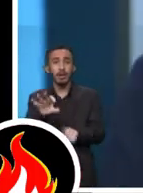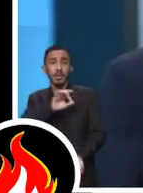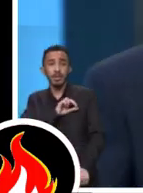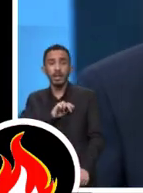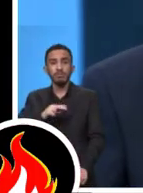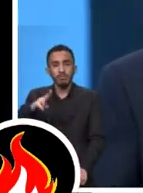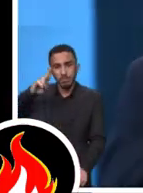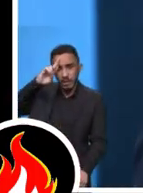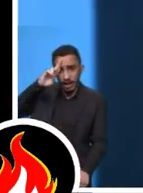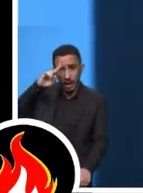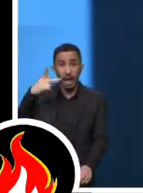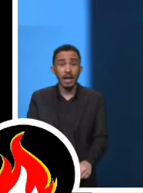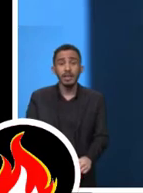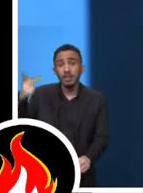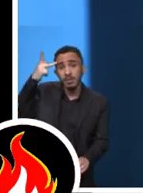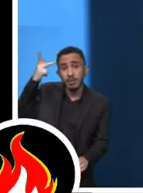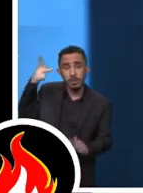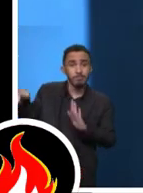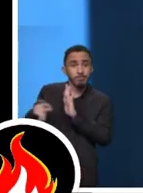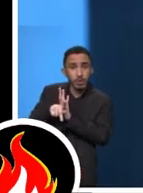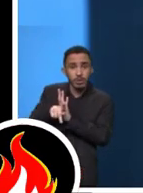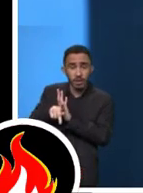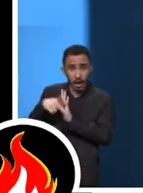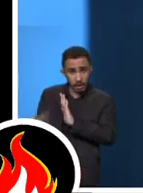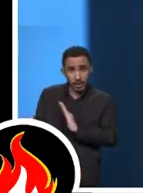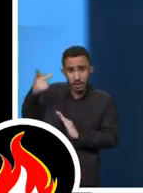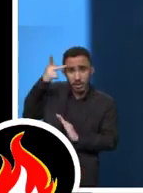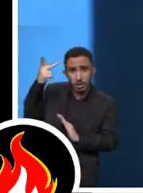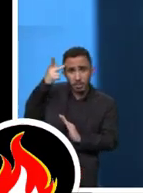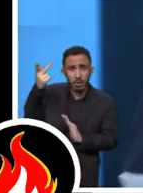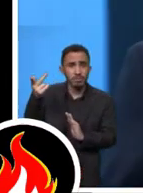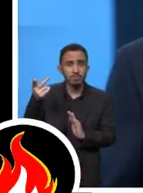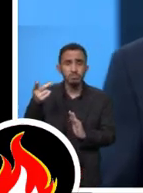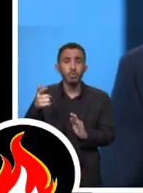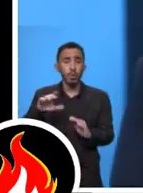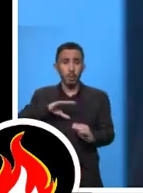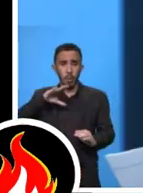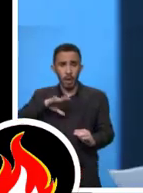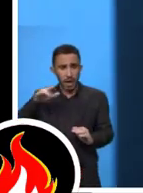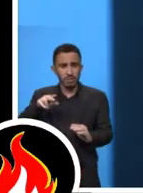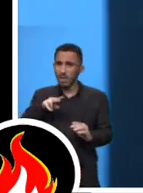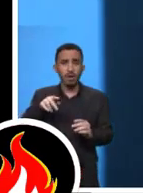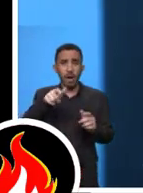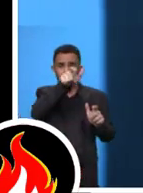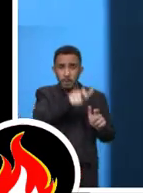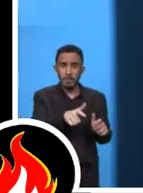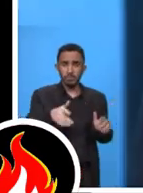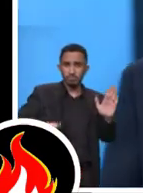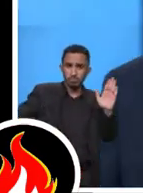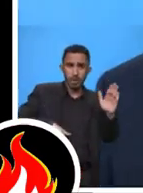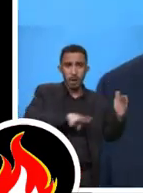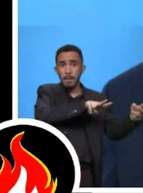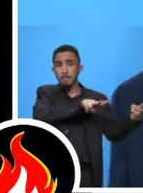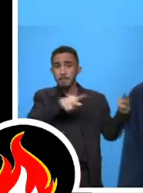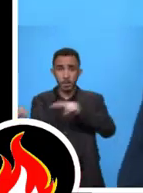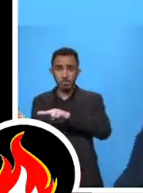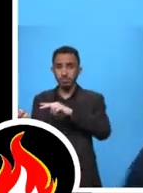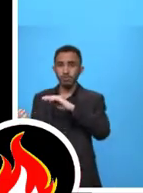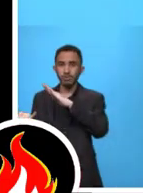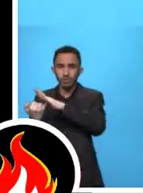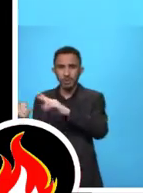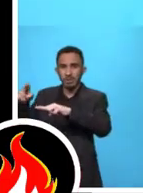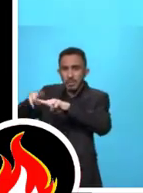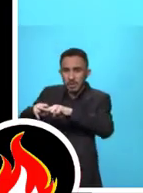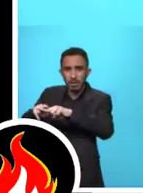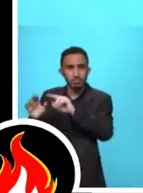penitenciário mortos aqui São Paulo que você não teve coragem de transferir uma cola para um presente de segurança máxima